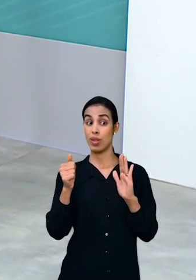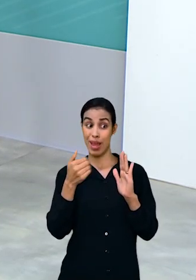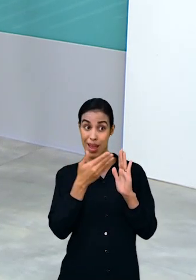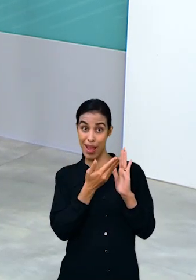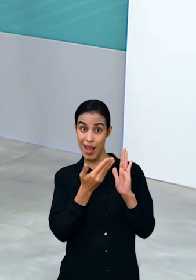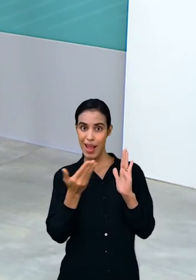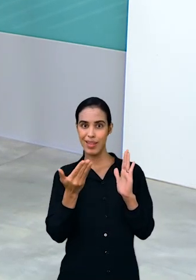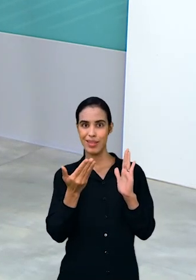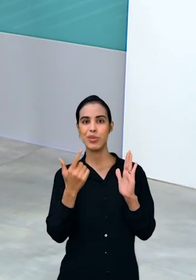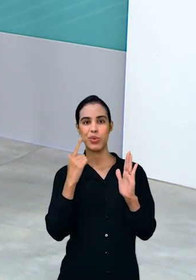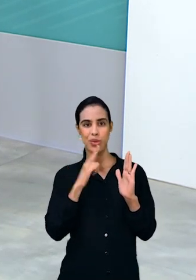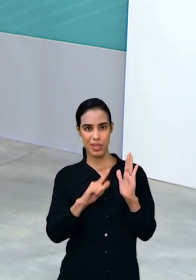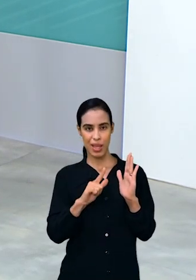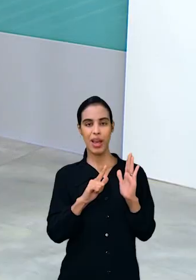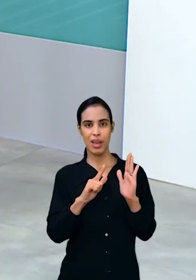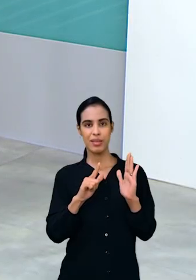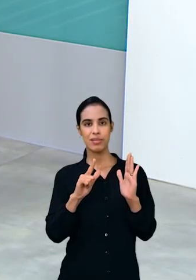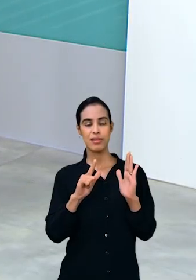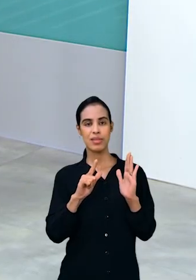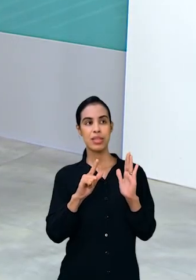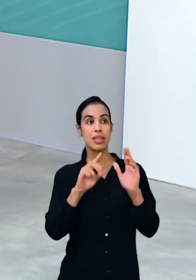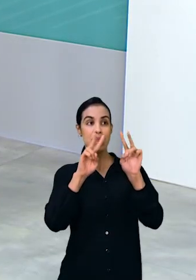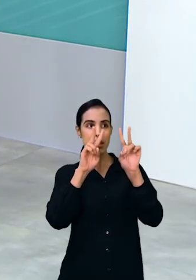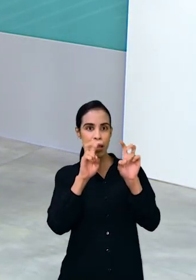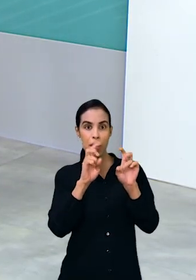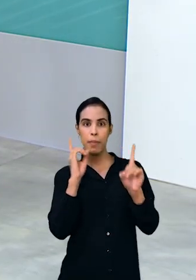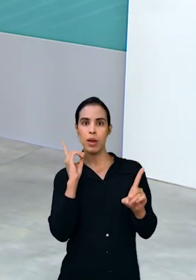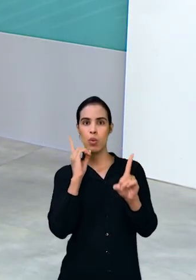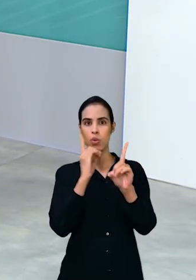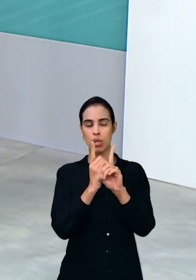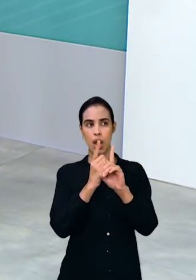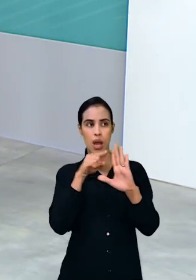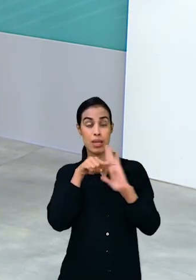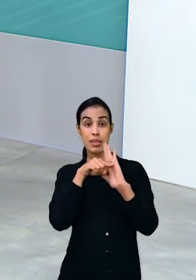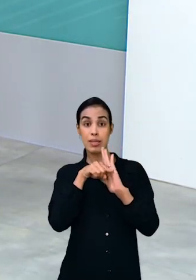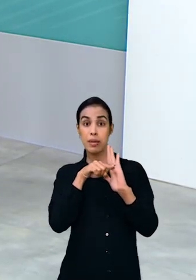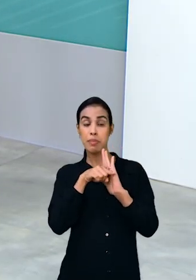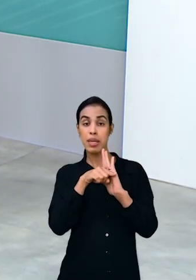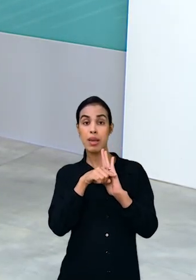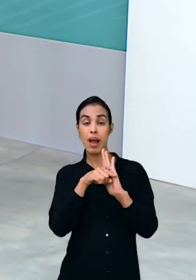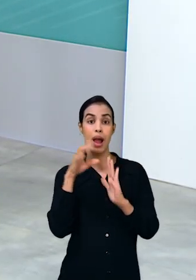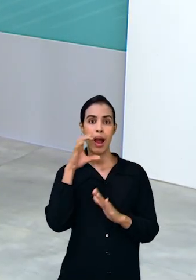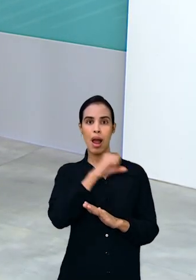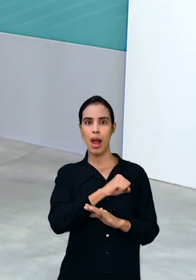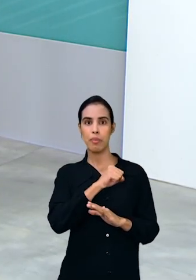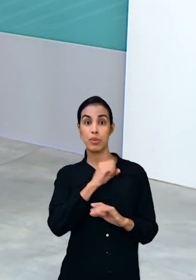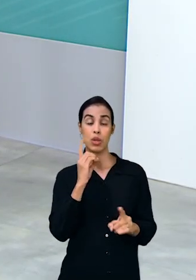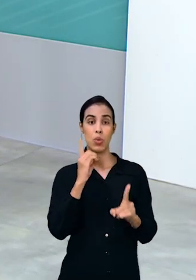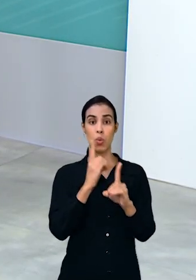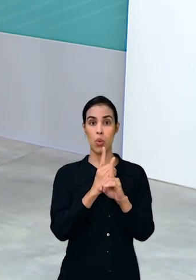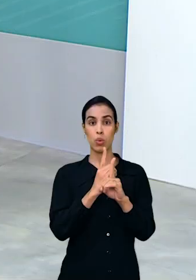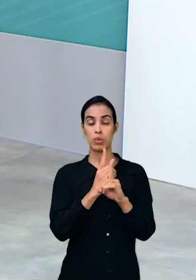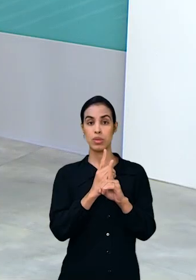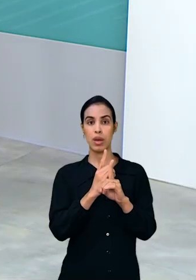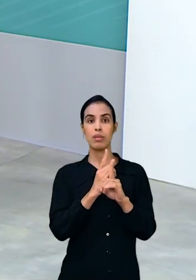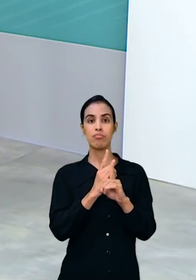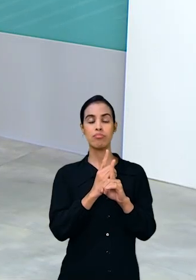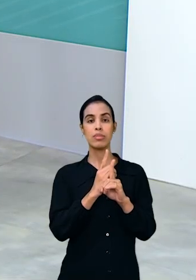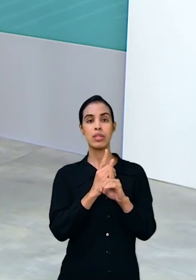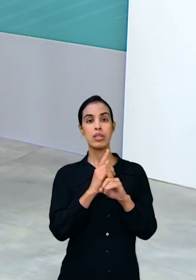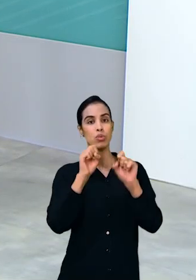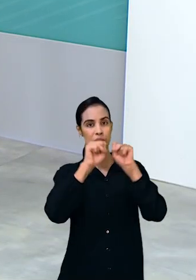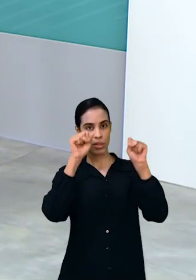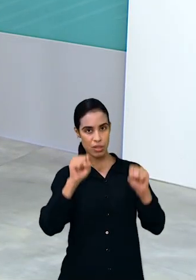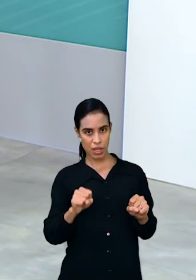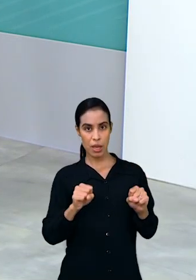nova ferramenta reúne os precedentes de forma organizada por assunto, o que permite uma consulta rápida e prática. É possível